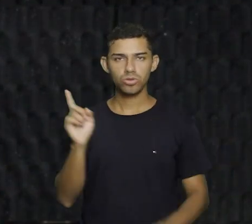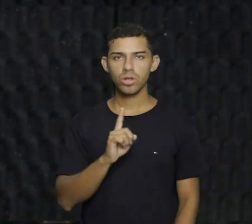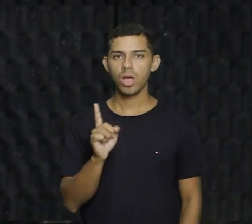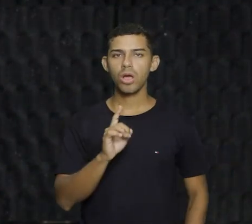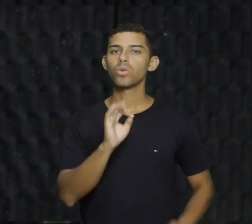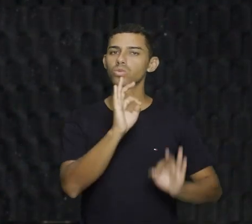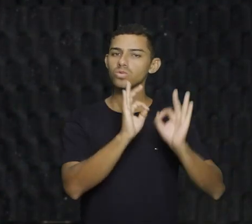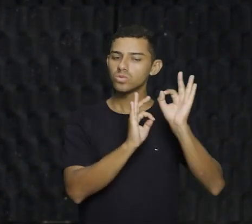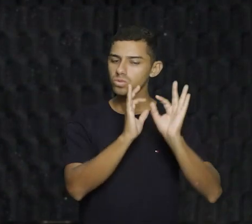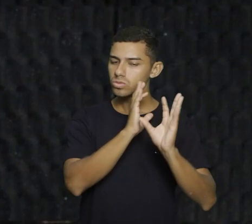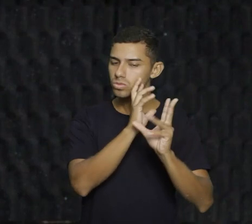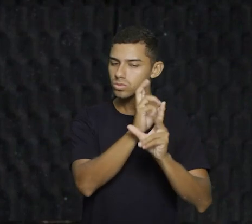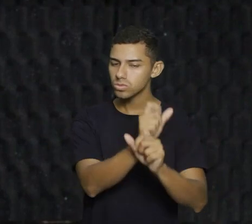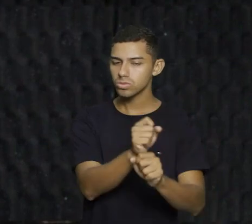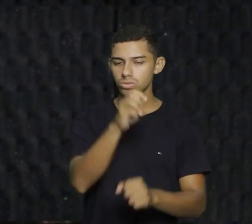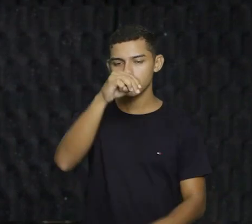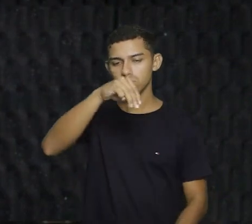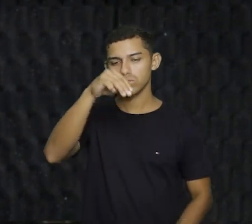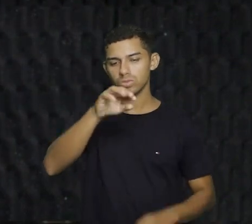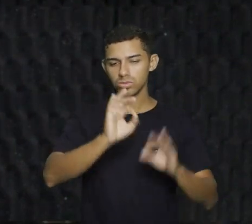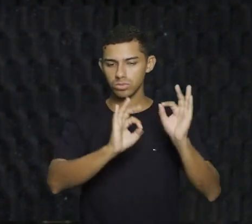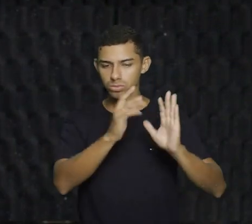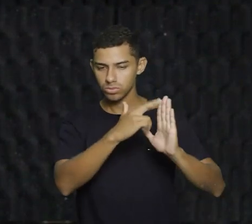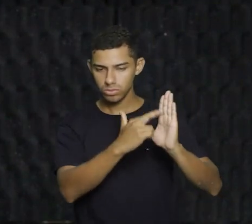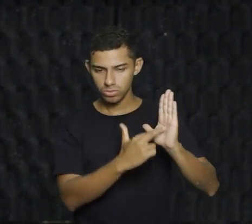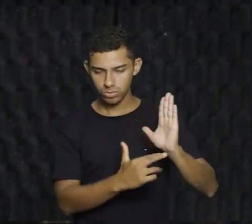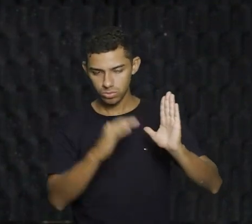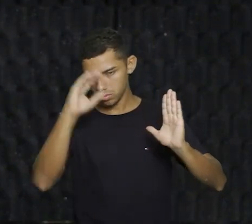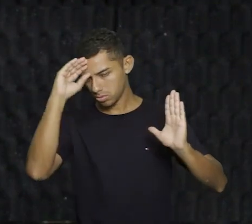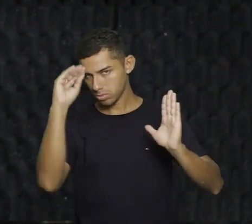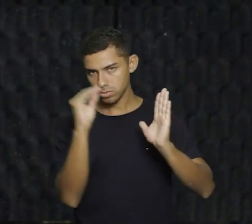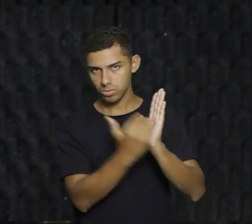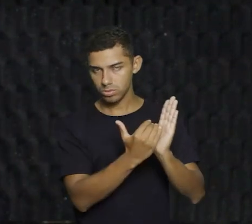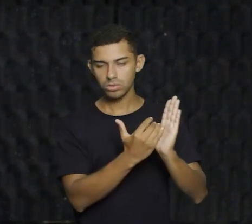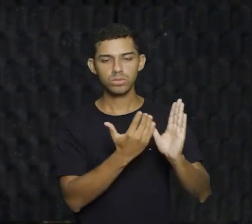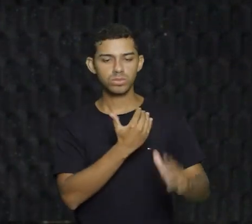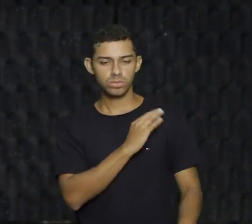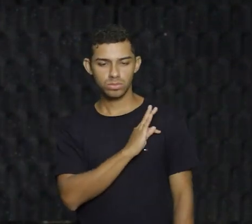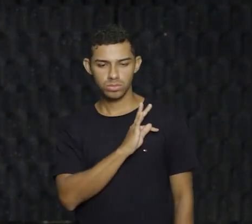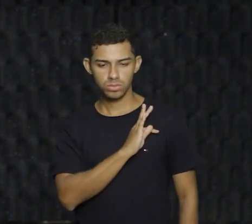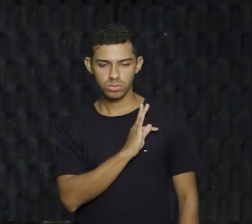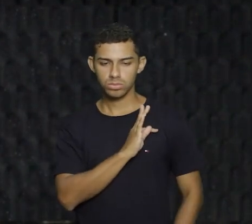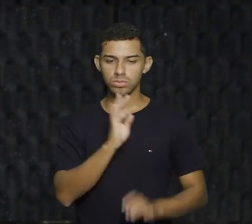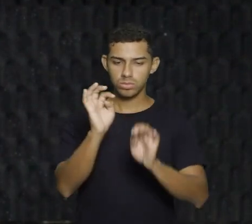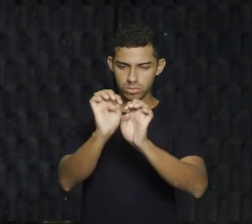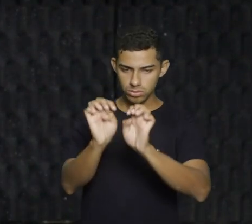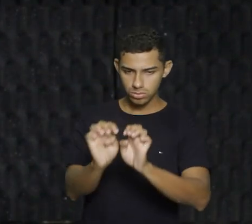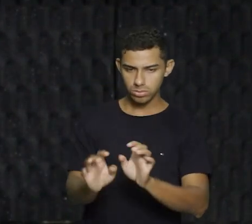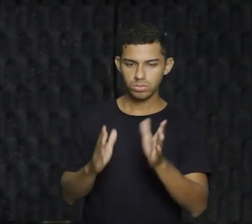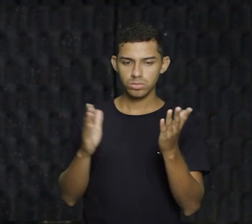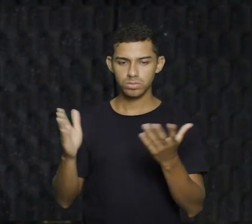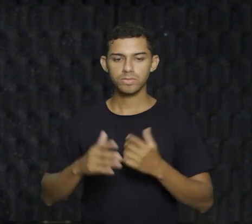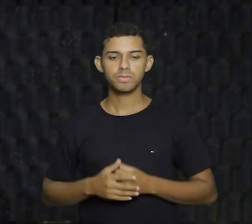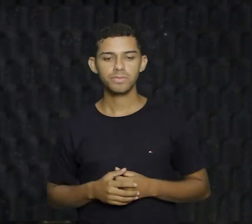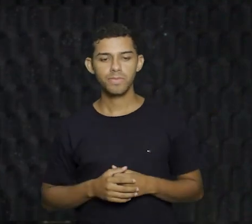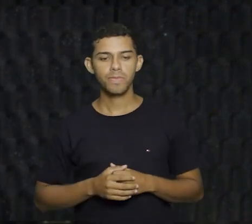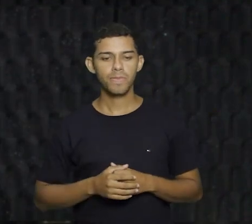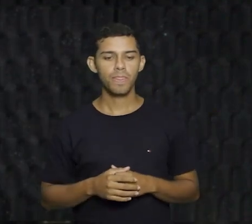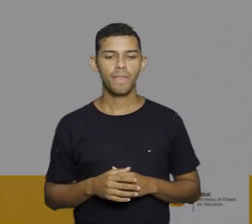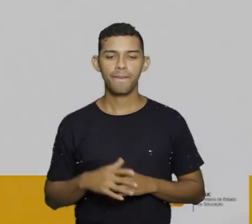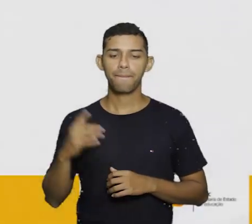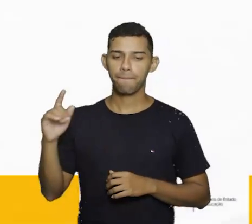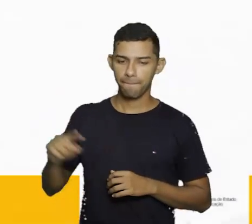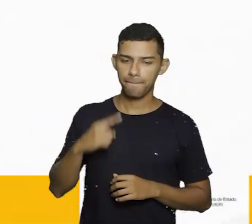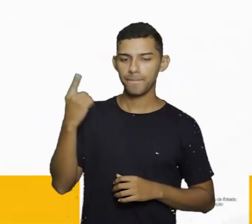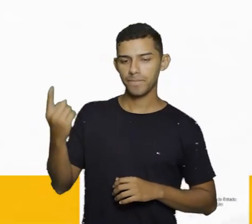é feito matematicamente estruturado, geometricamente estruturado. A questão depois